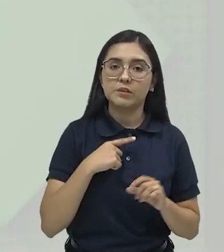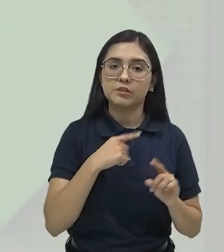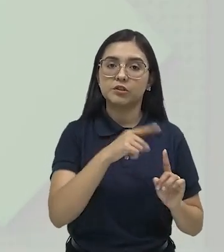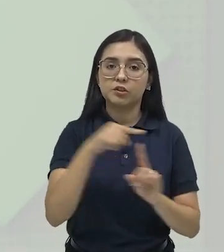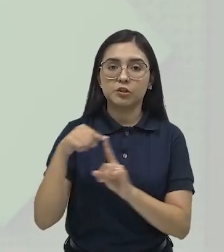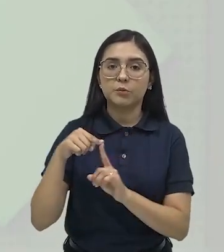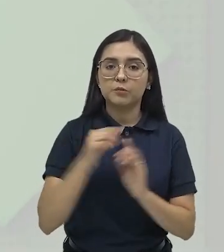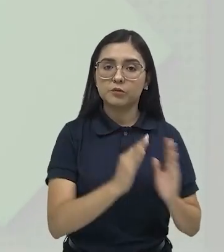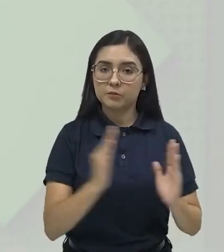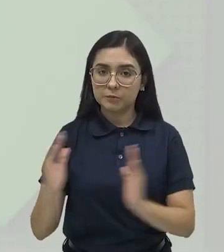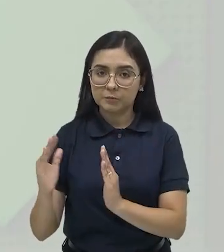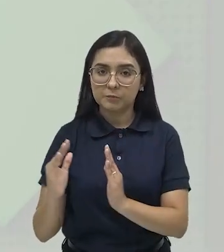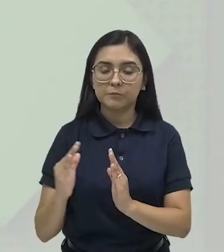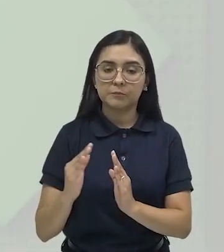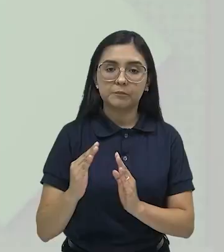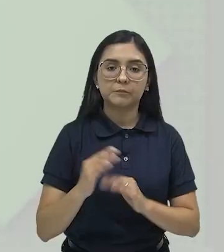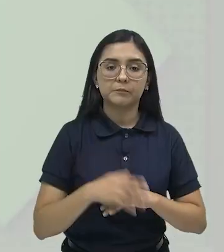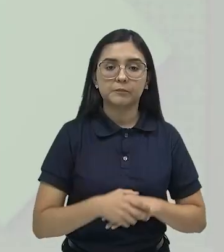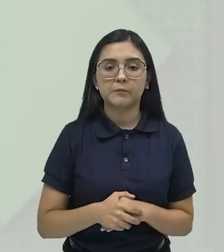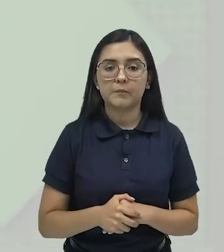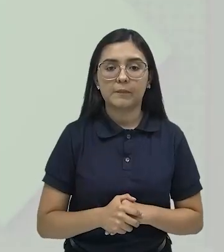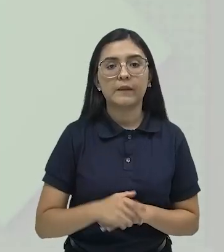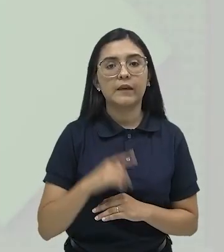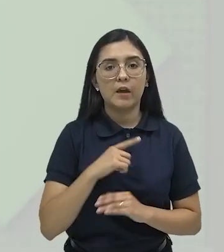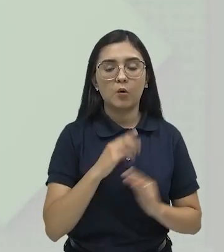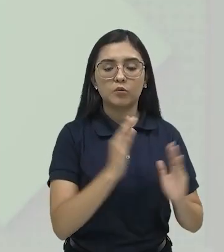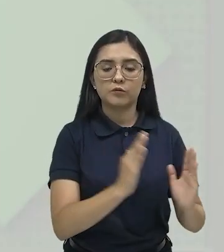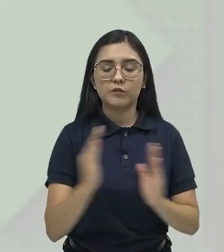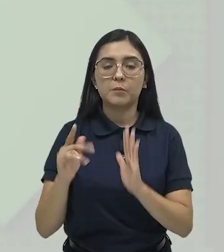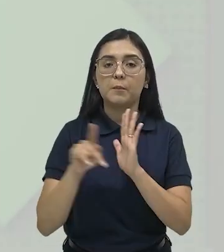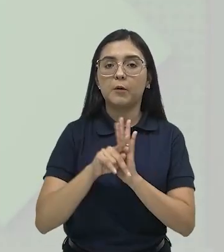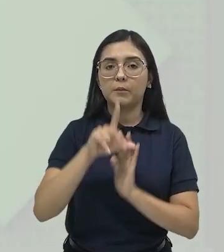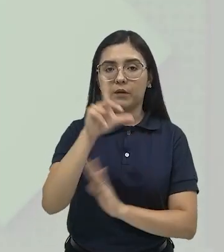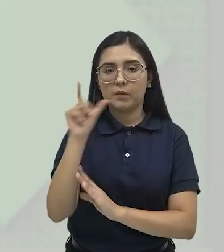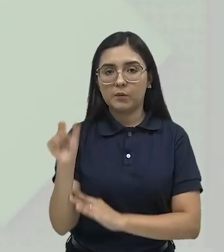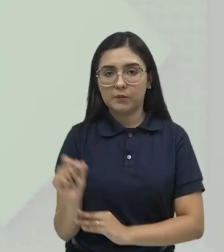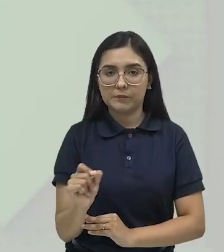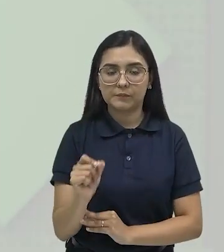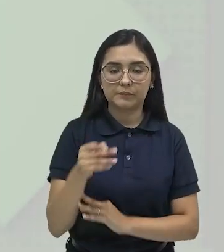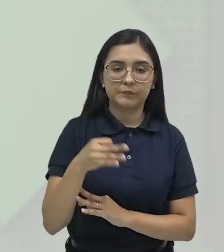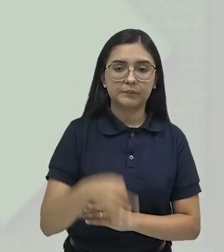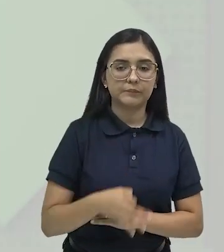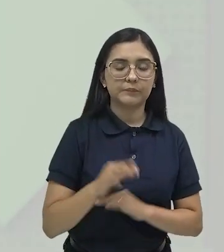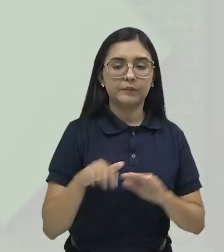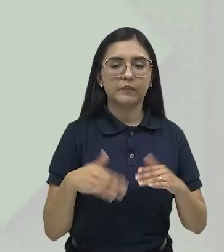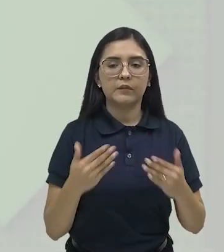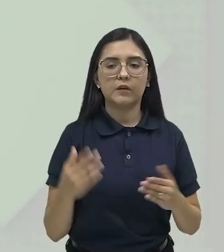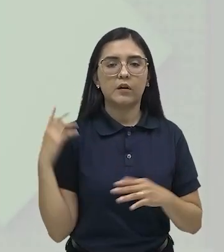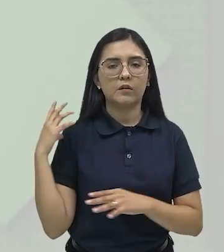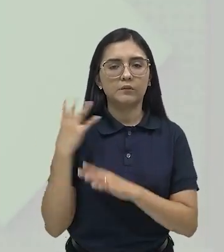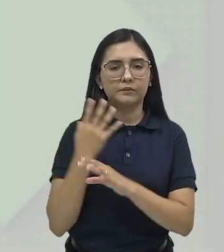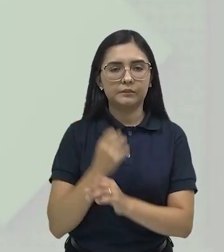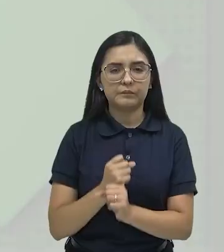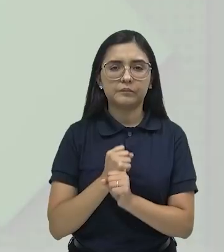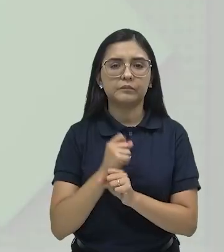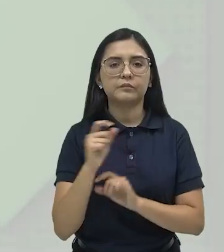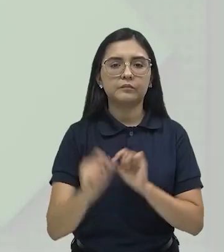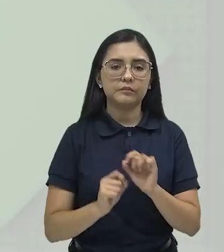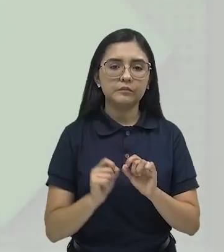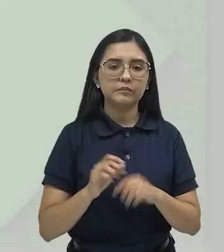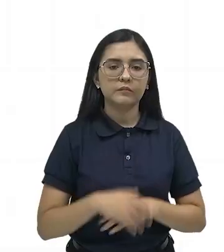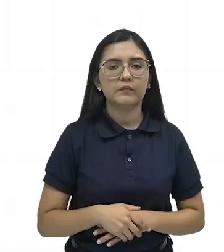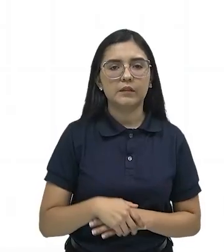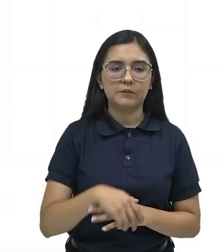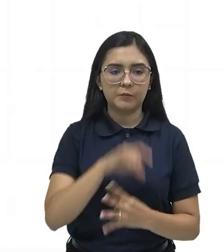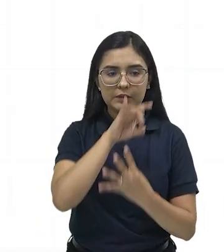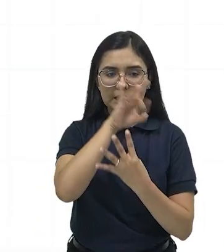diferentes que geram aí as fases da Lua, certo? Então vamos relembrar aí um pouquinho de cada